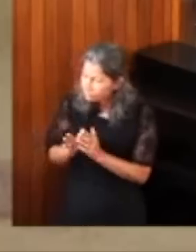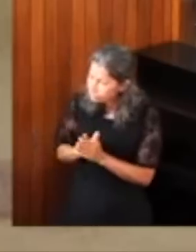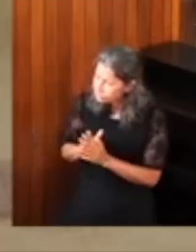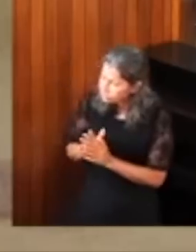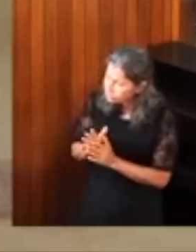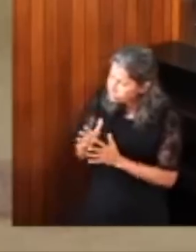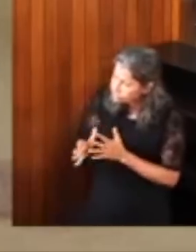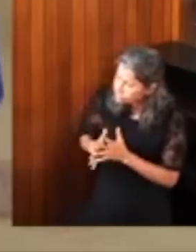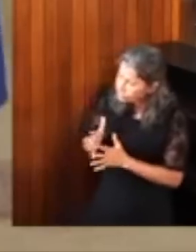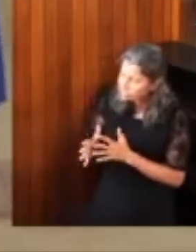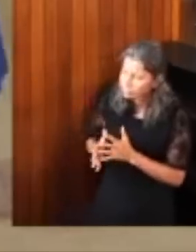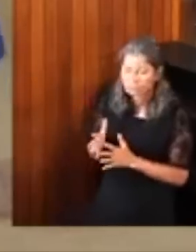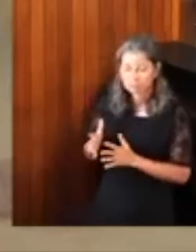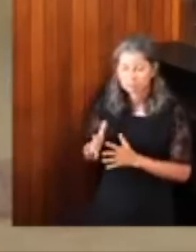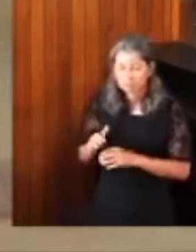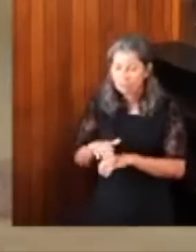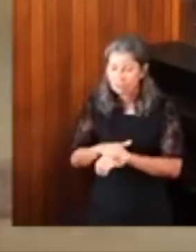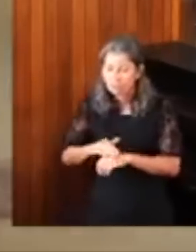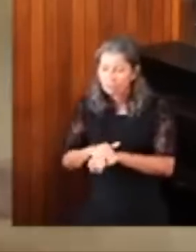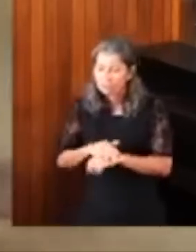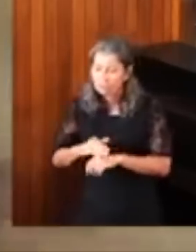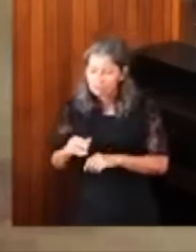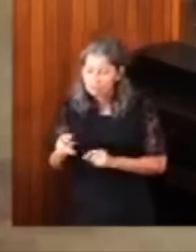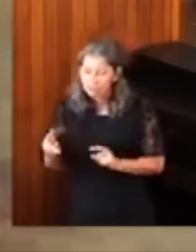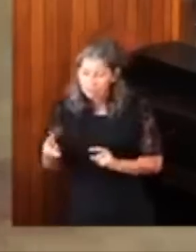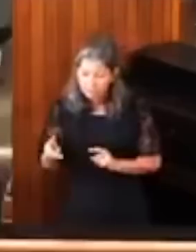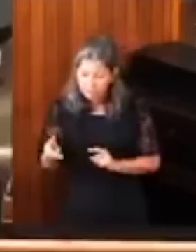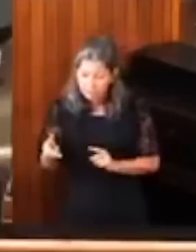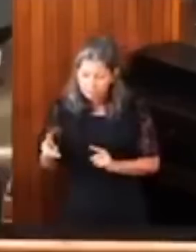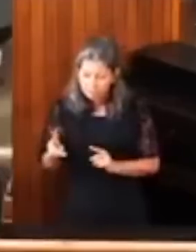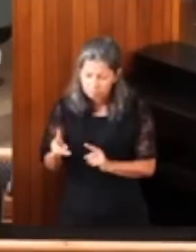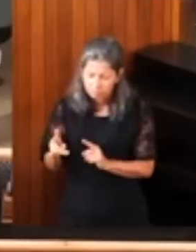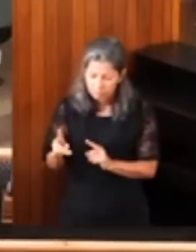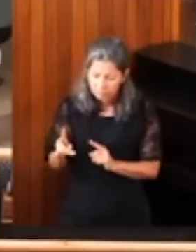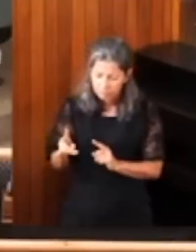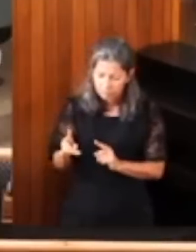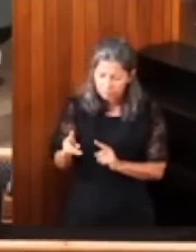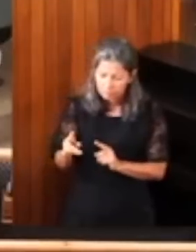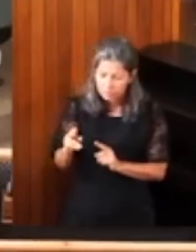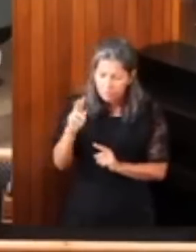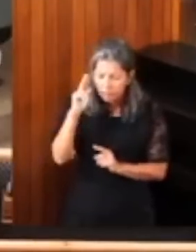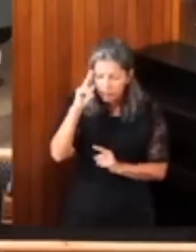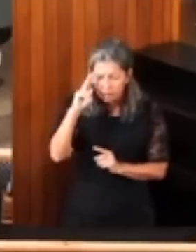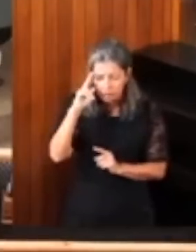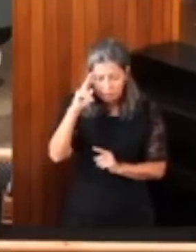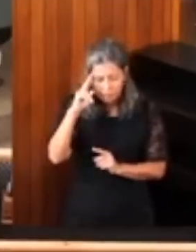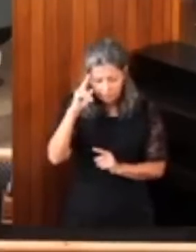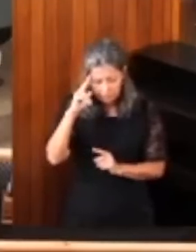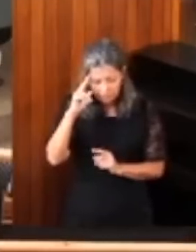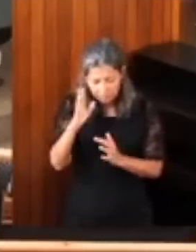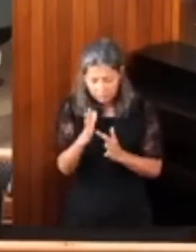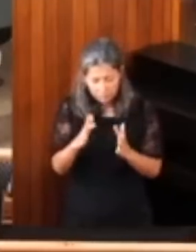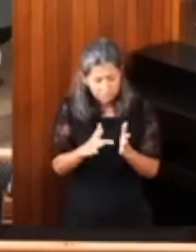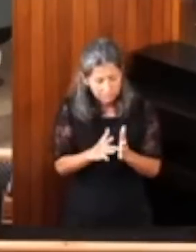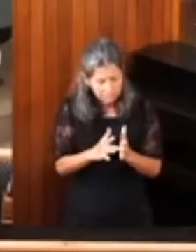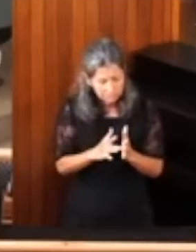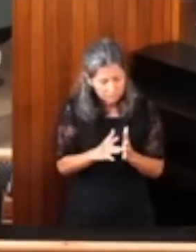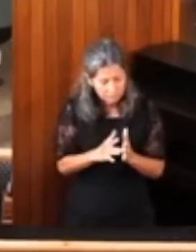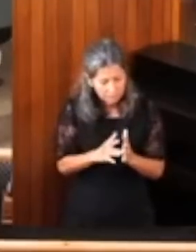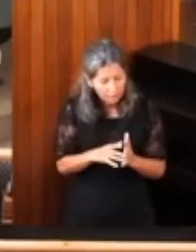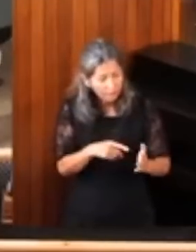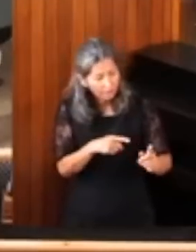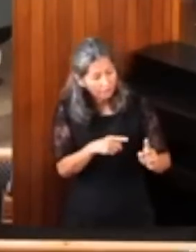na cara. Eles tinham idealizado a volta de Jesus, do jeito como eles queriam, na verdade. E aí,